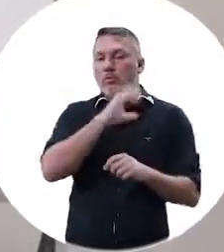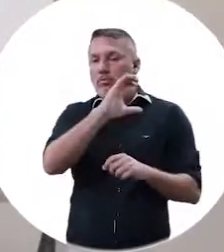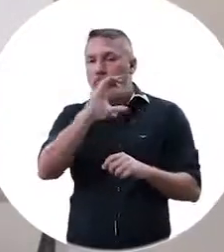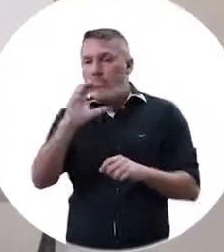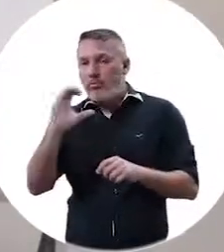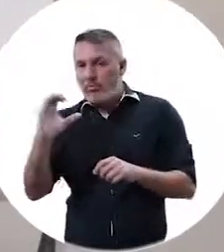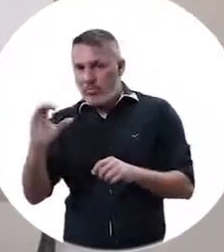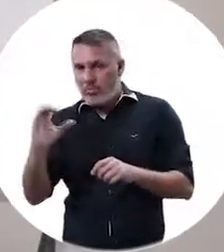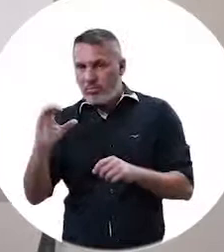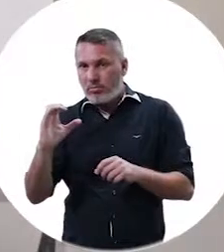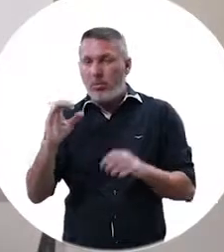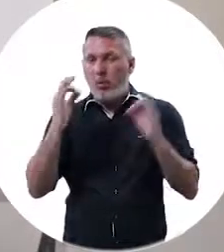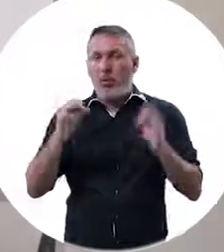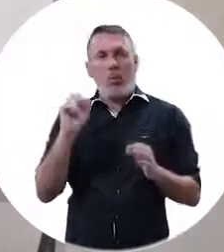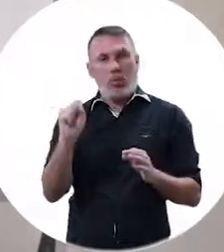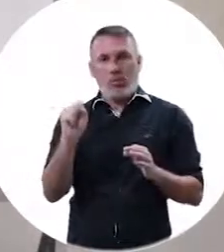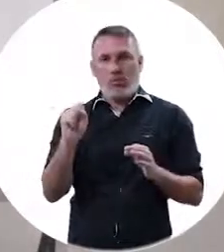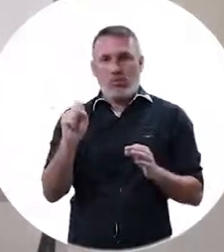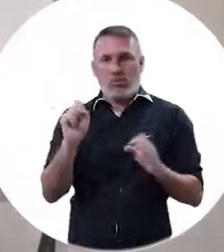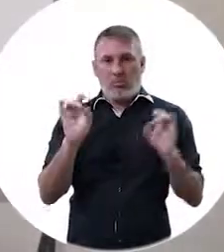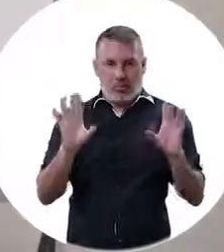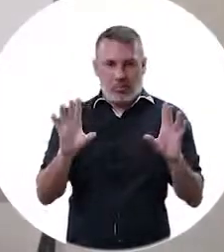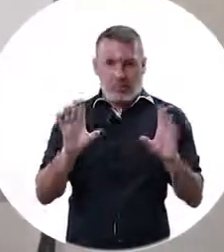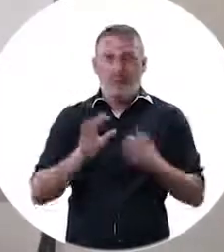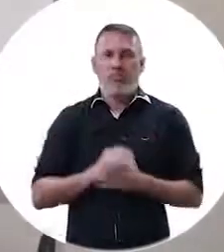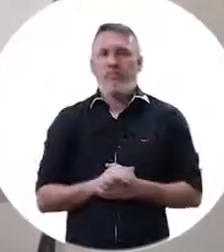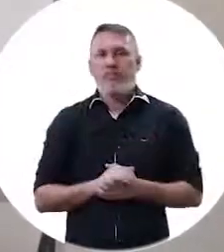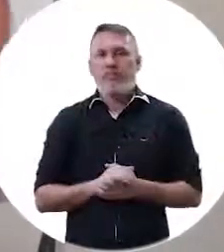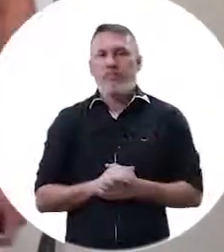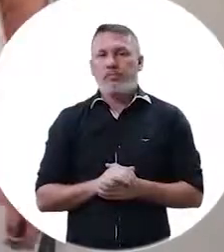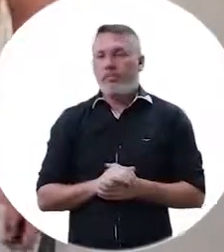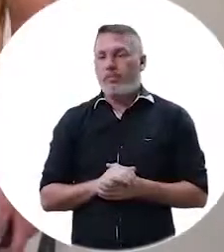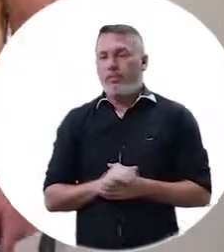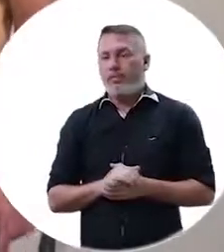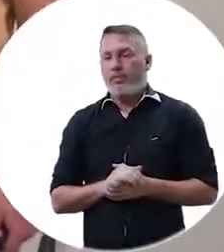4, 5, 6, 7 e 8.